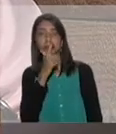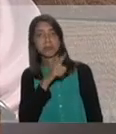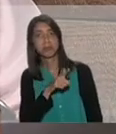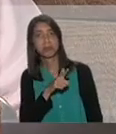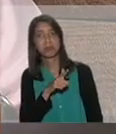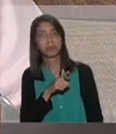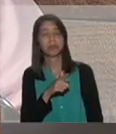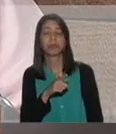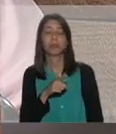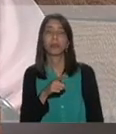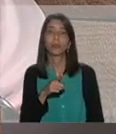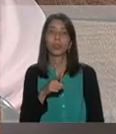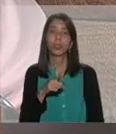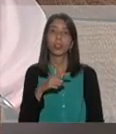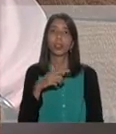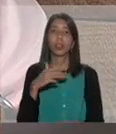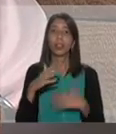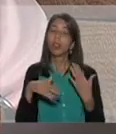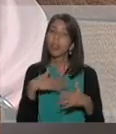você não sabe se vai chegar.